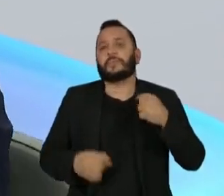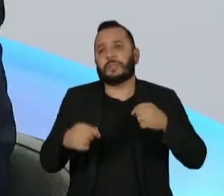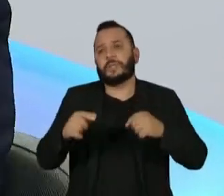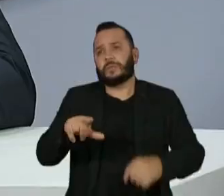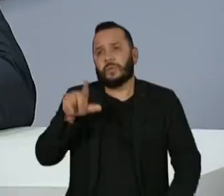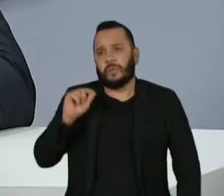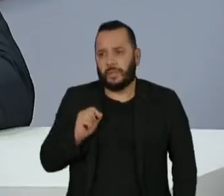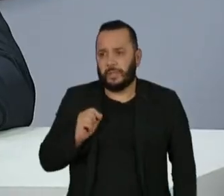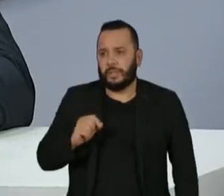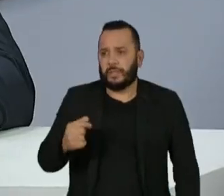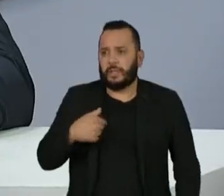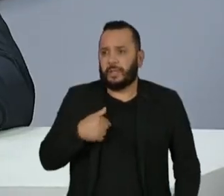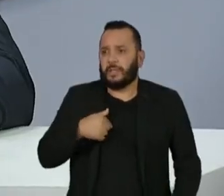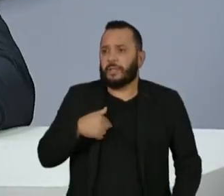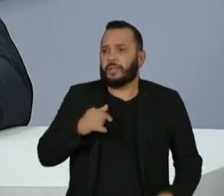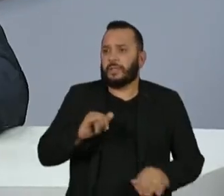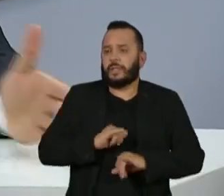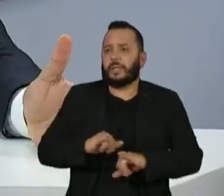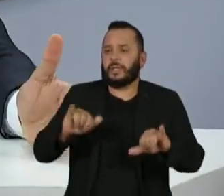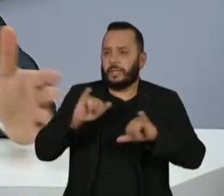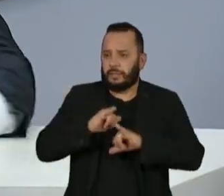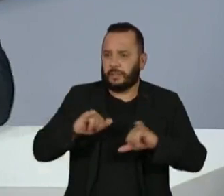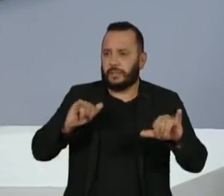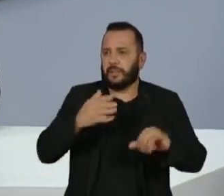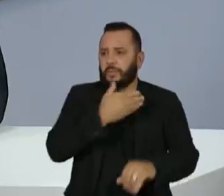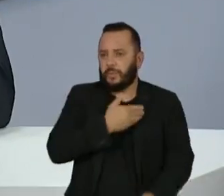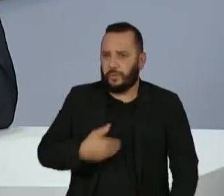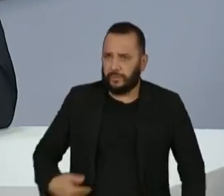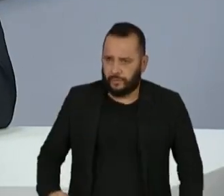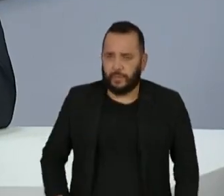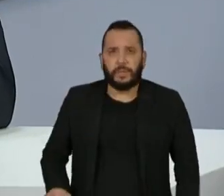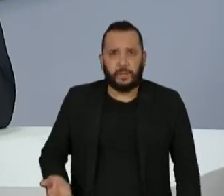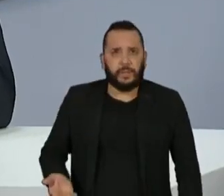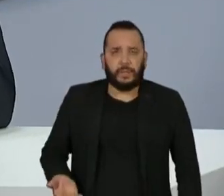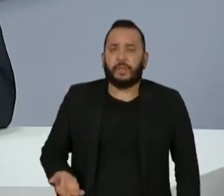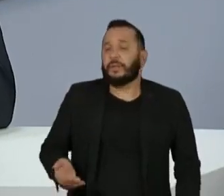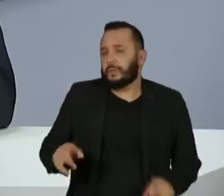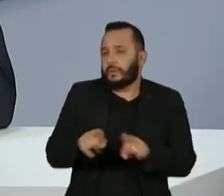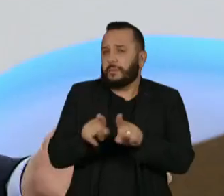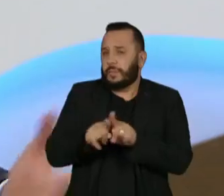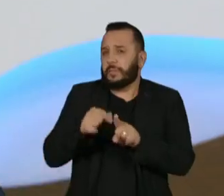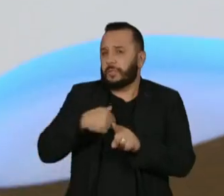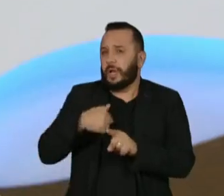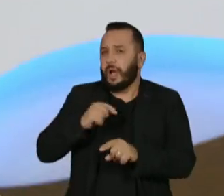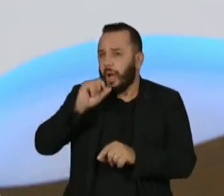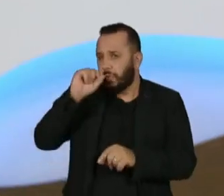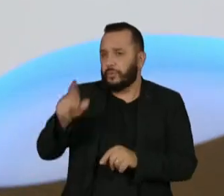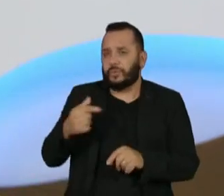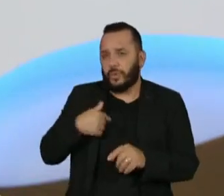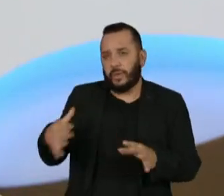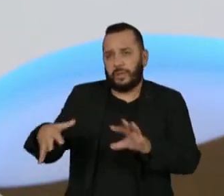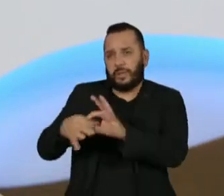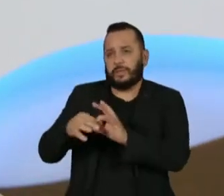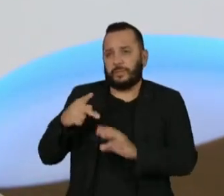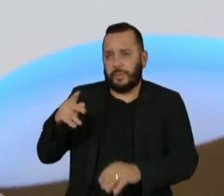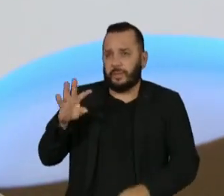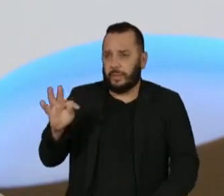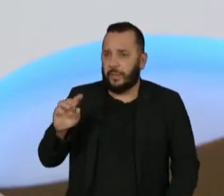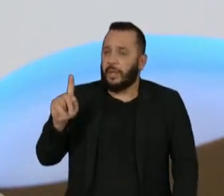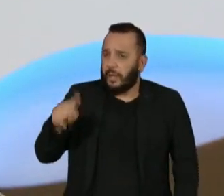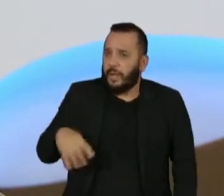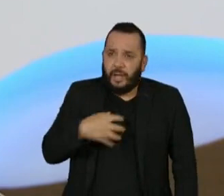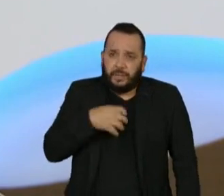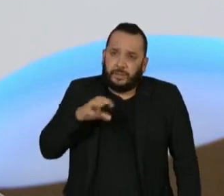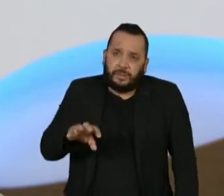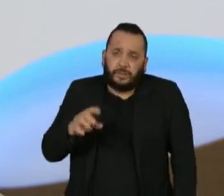as declarações públicas, como de Joaquim Barbosa, ministro que já condenou, né, integrante do PT? Campanha. Campanha. O cidadão tem o direito de